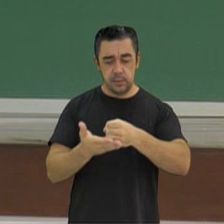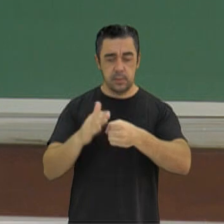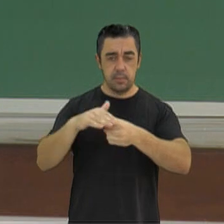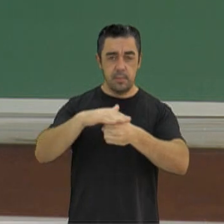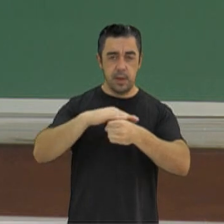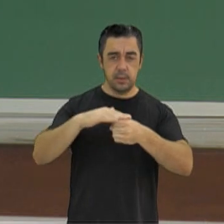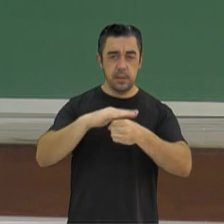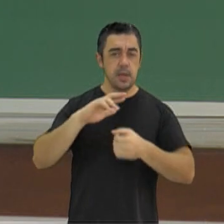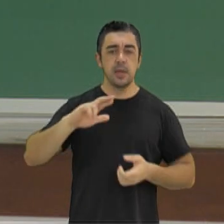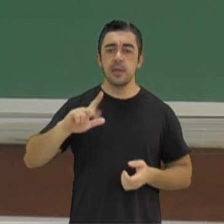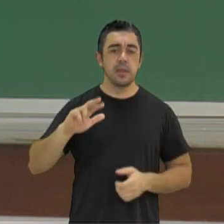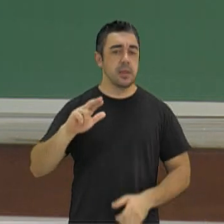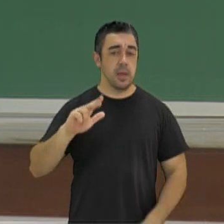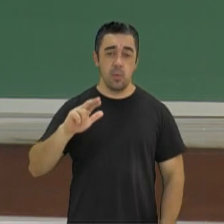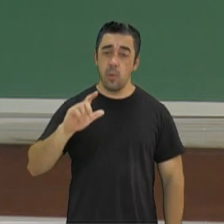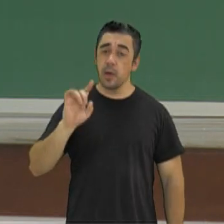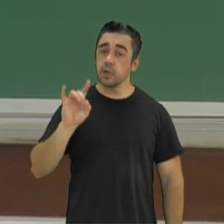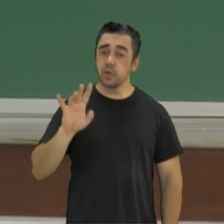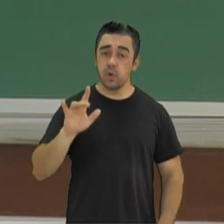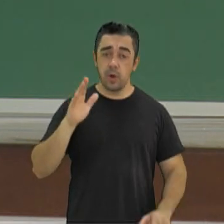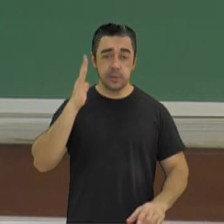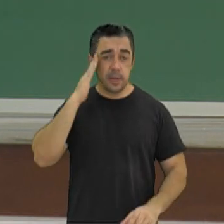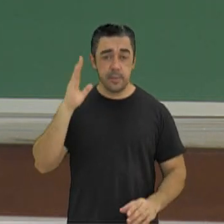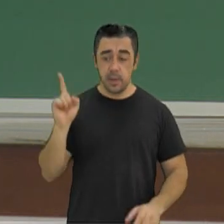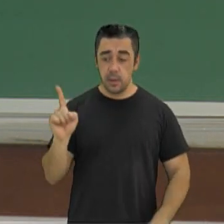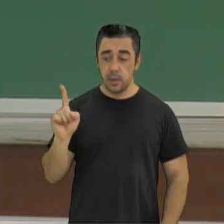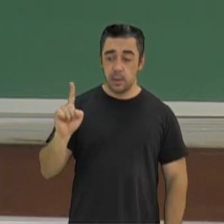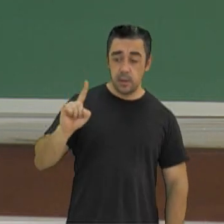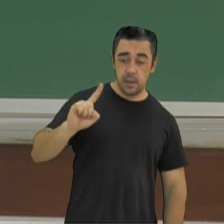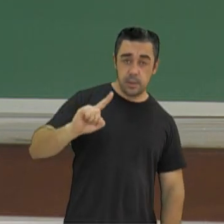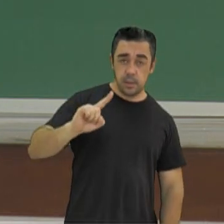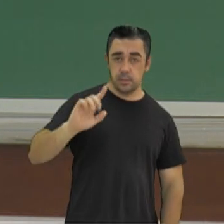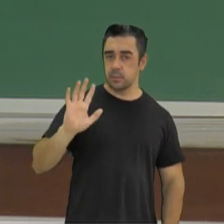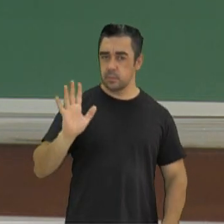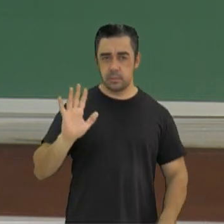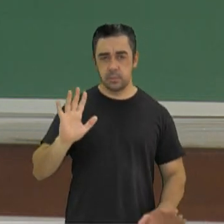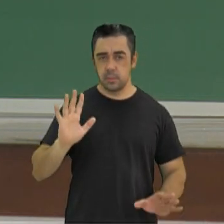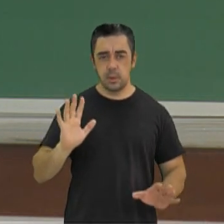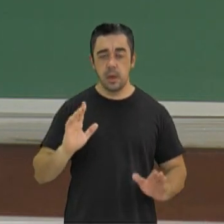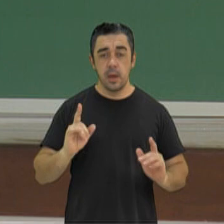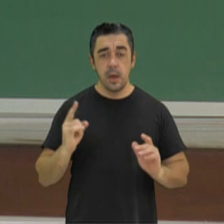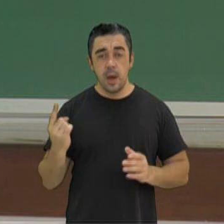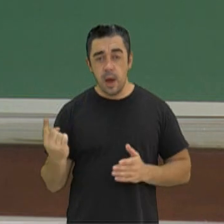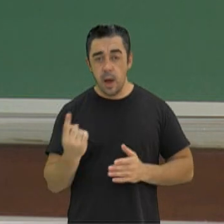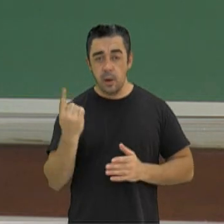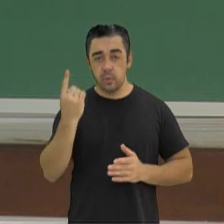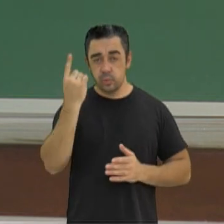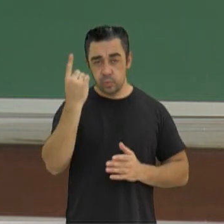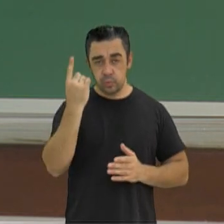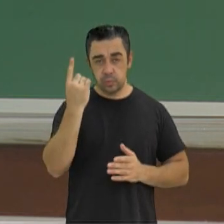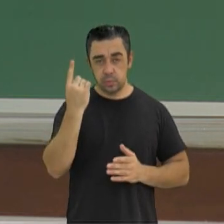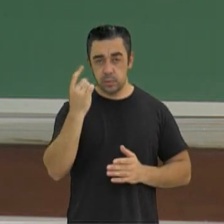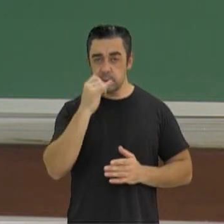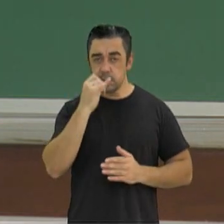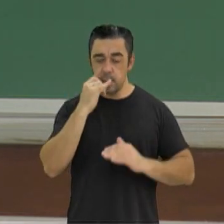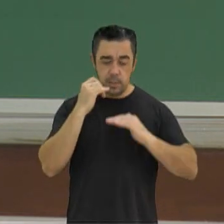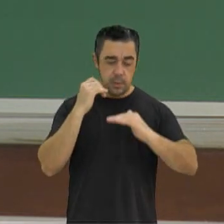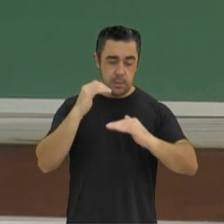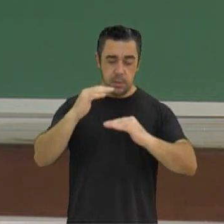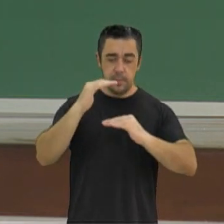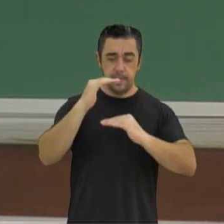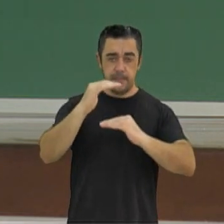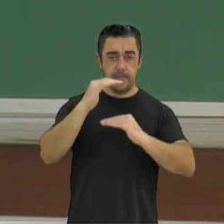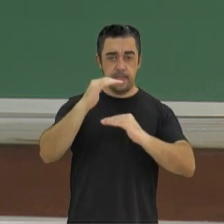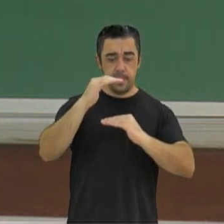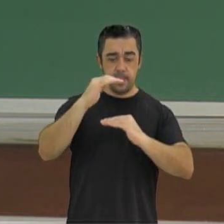que mede a inclinação dela. A altura, você tem que estar sempre numa perpendicular entre um plano e outro. É como